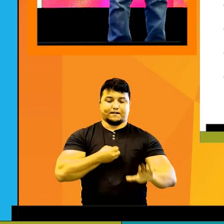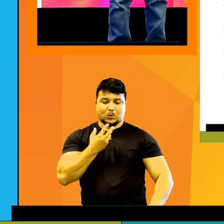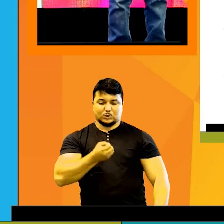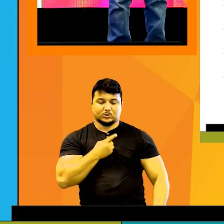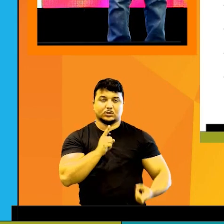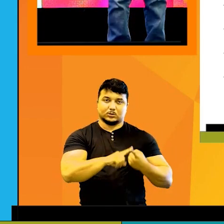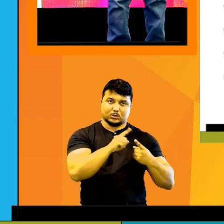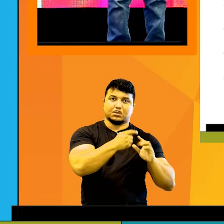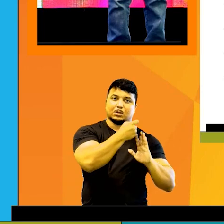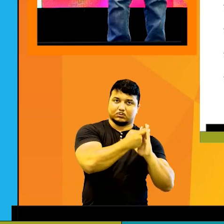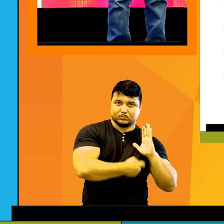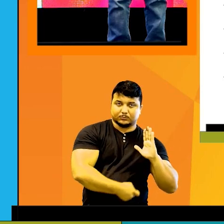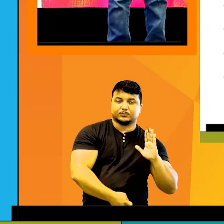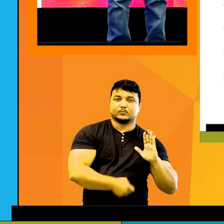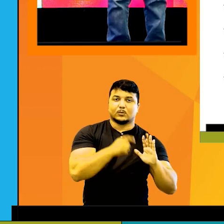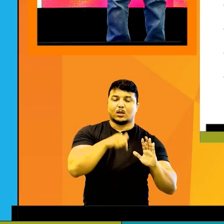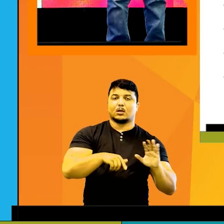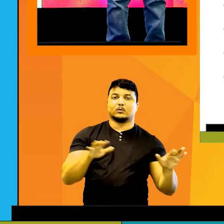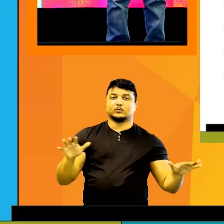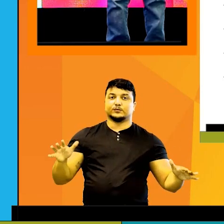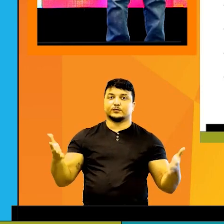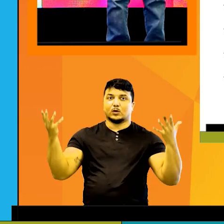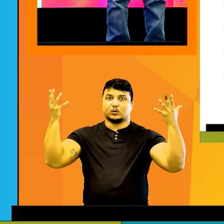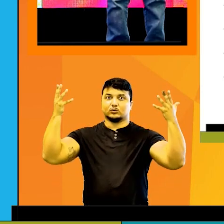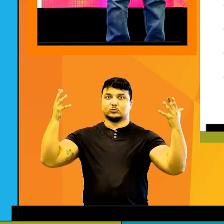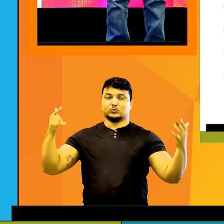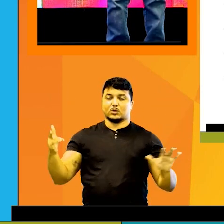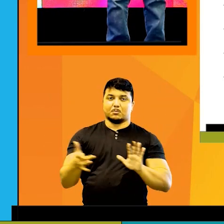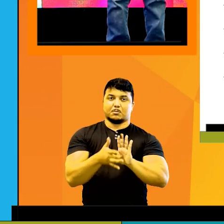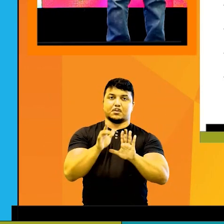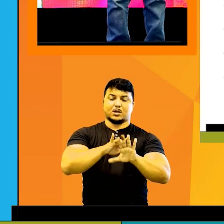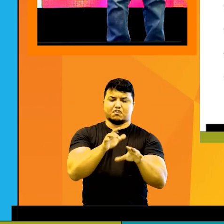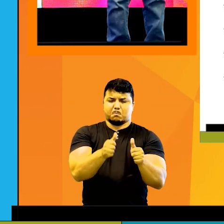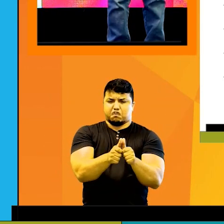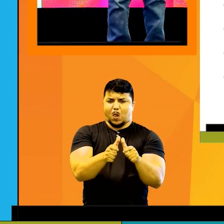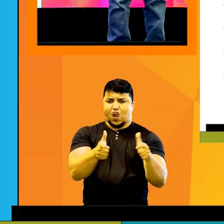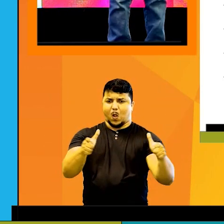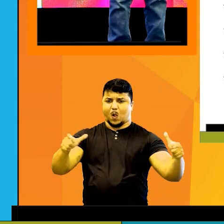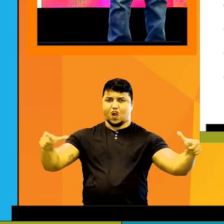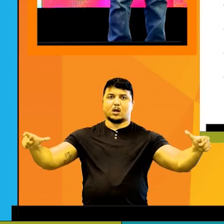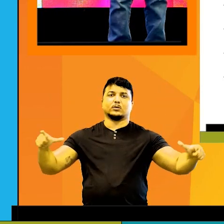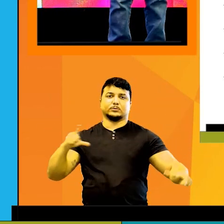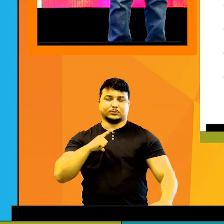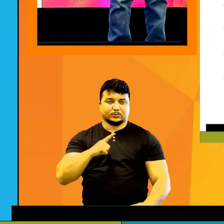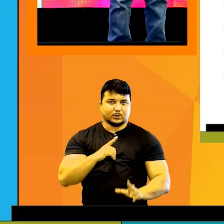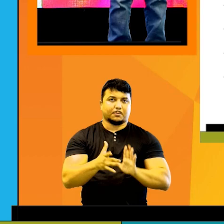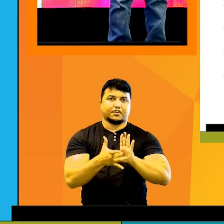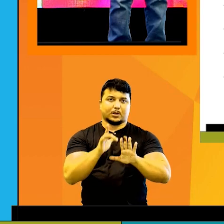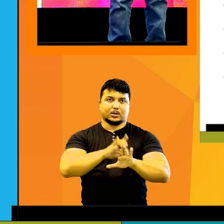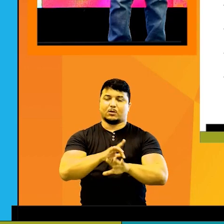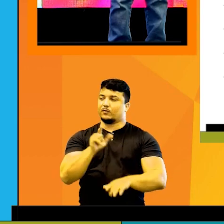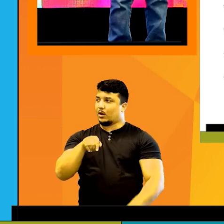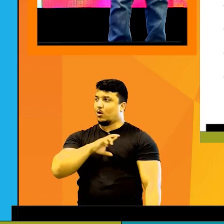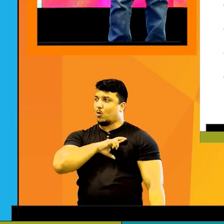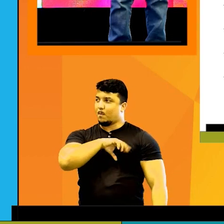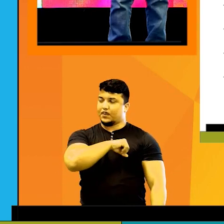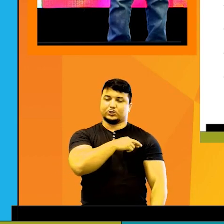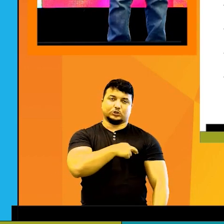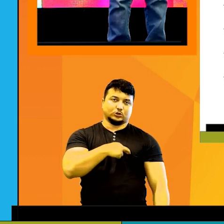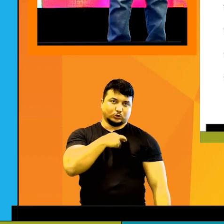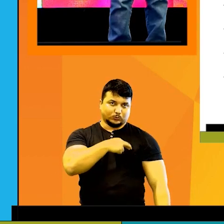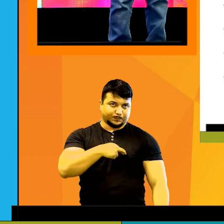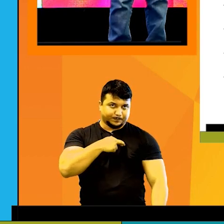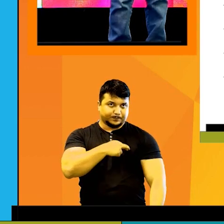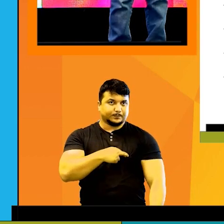na prosa. Um festival, um eflúvio de metáforas. Ou escola para gostar de metáfora. Romantismo, viu?